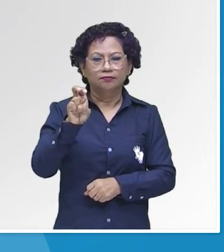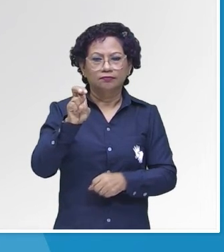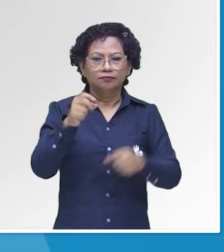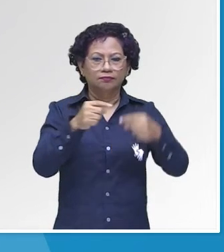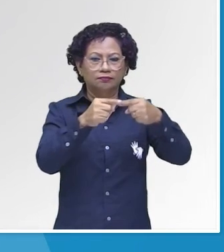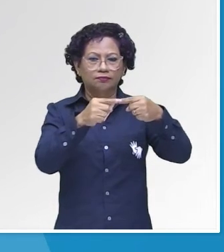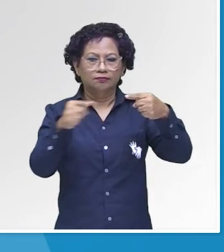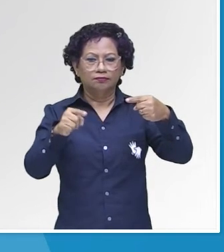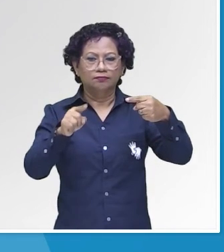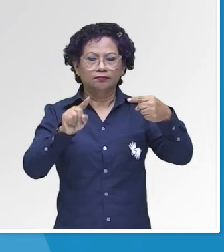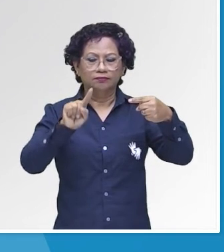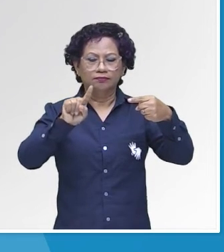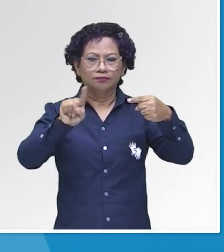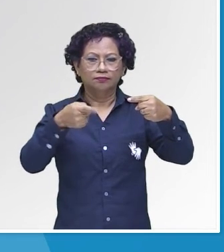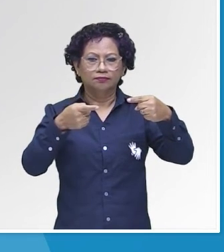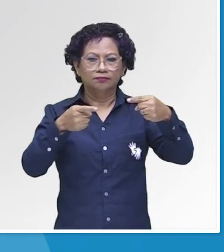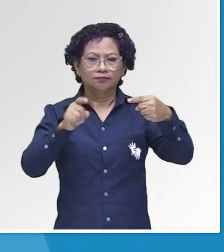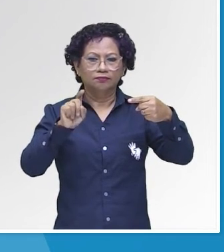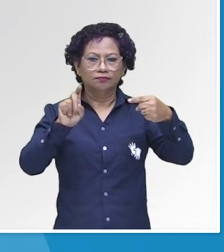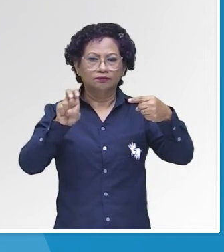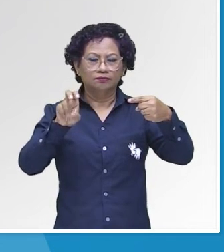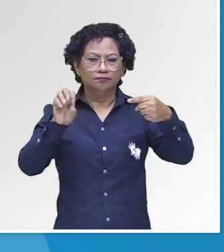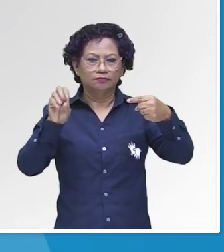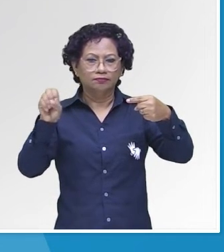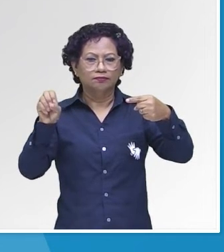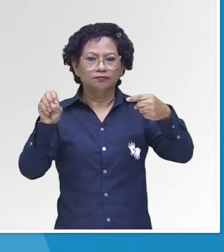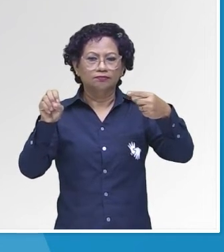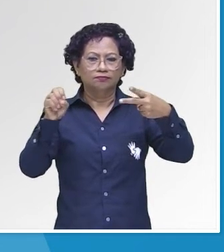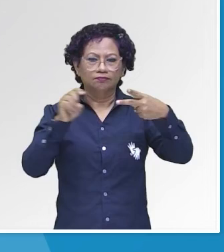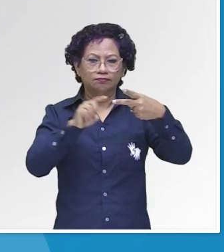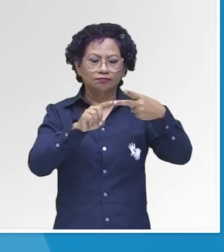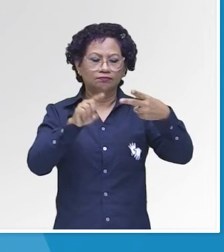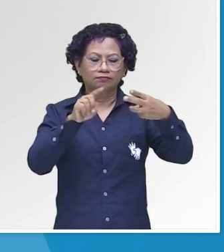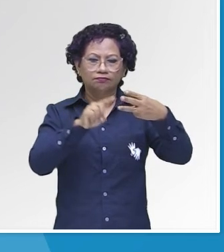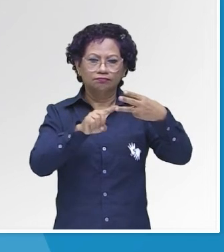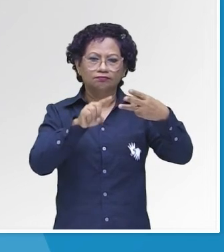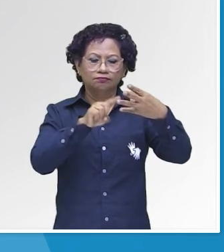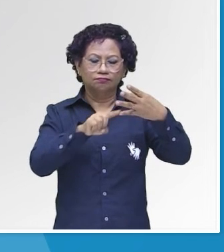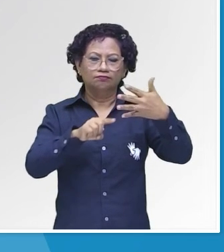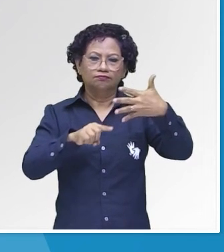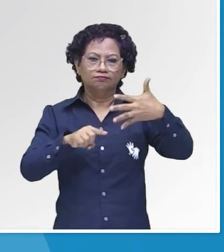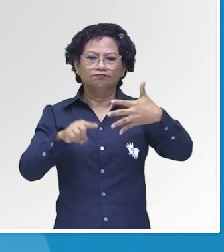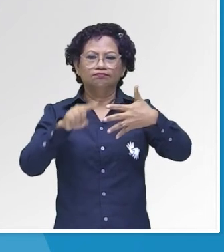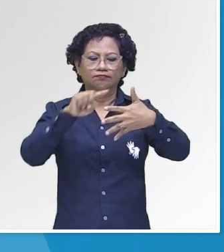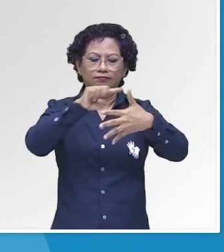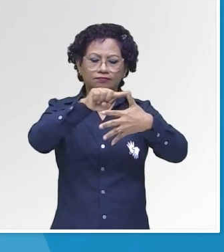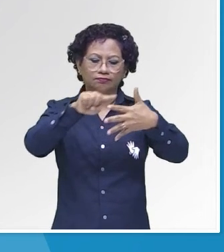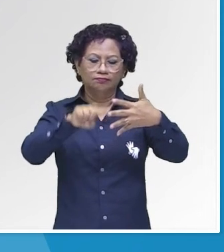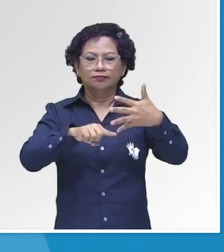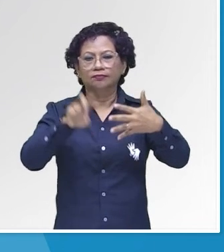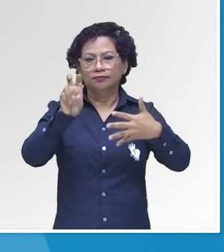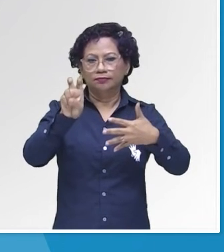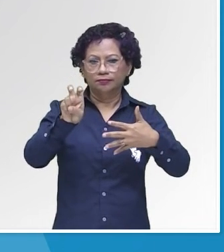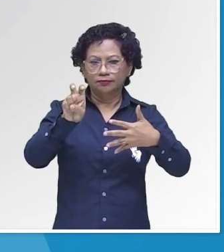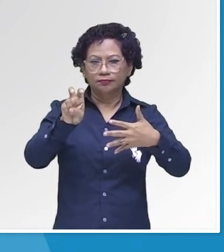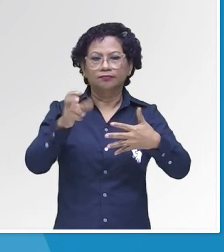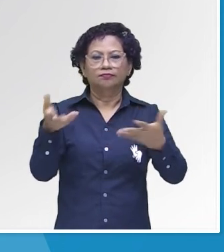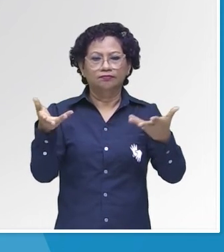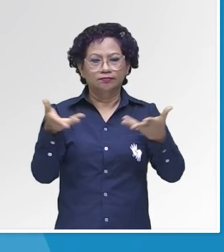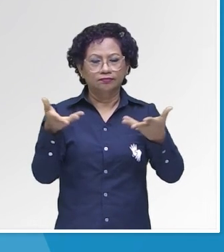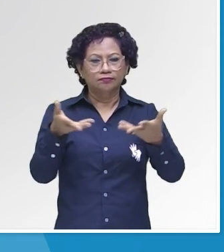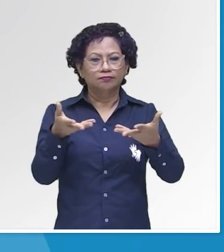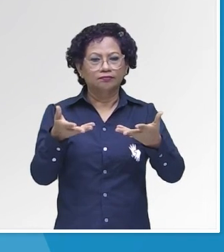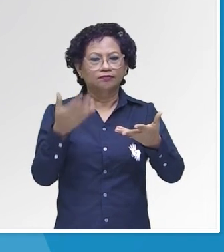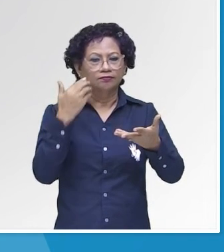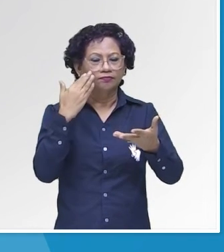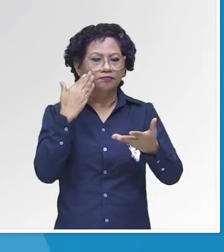dividir, então, portanto, por 5, tá bom? Bom, os cálculos são bem simples, né? Então, nós vamos apresentar aqui para vocês,